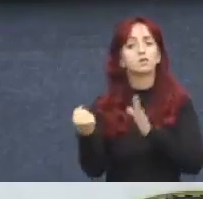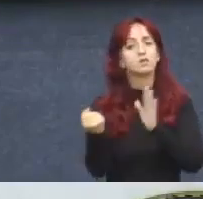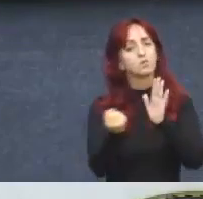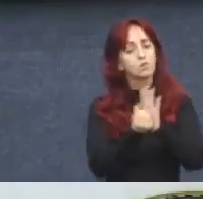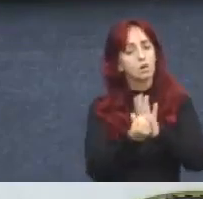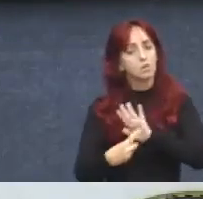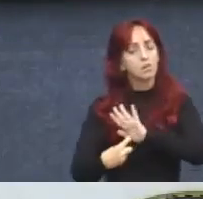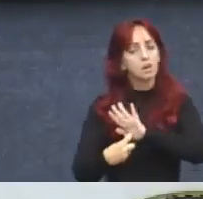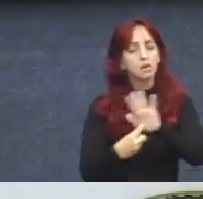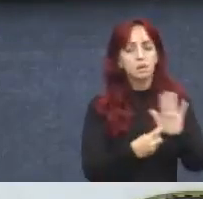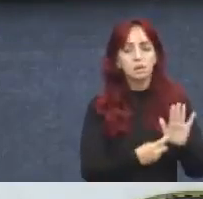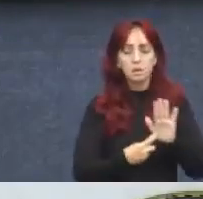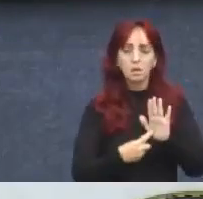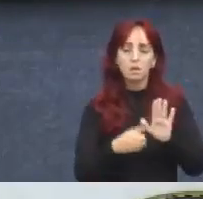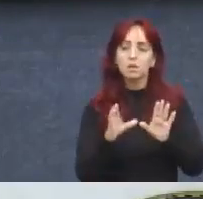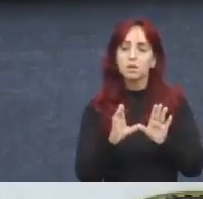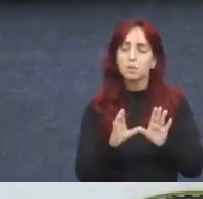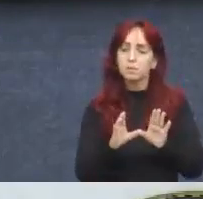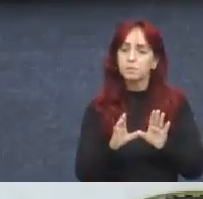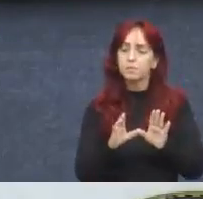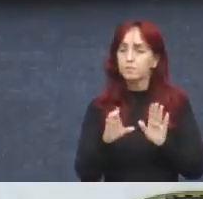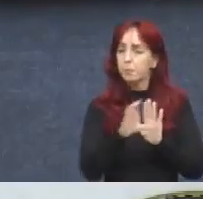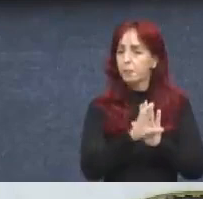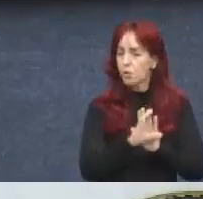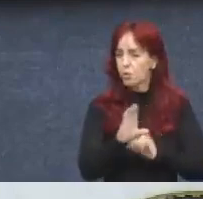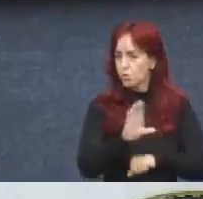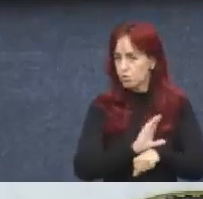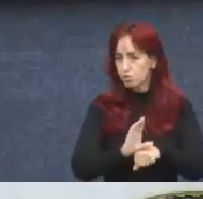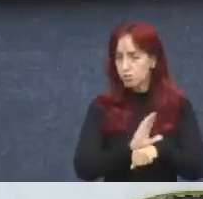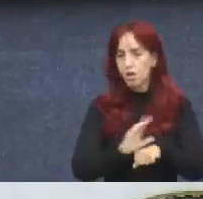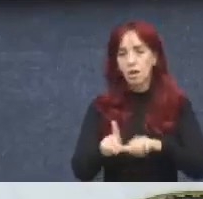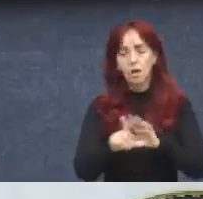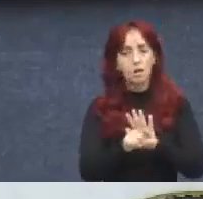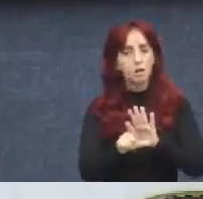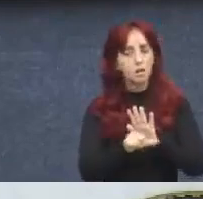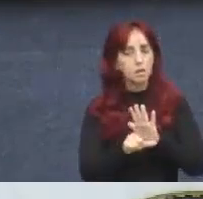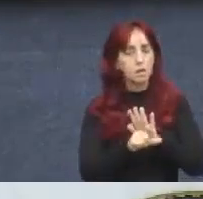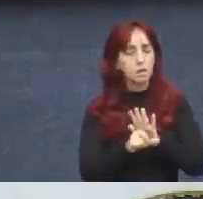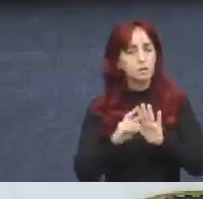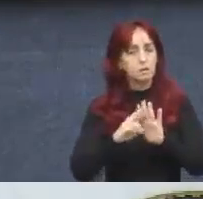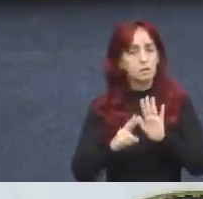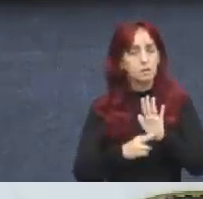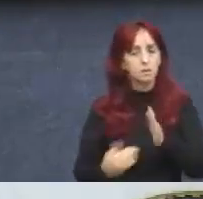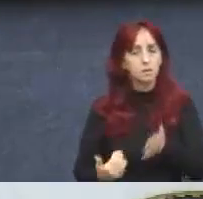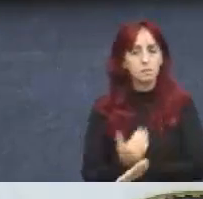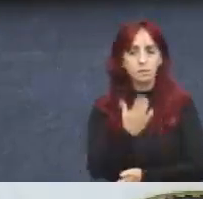Pareceres da mesa, pela constitucionalidade, pela legalidade, regimentalidade e aprovação.